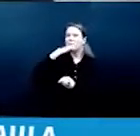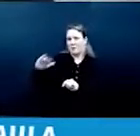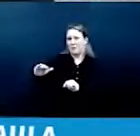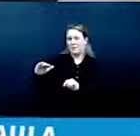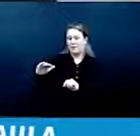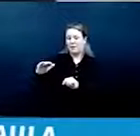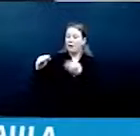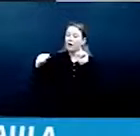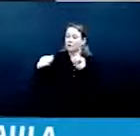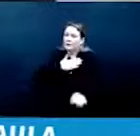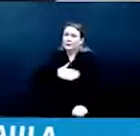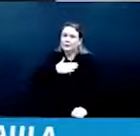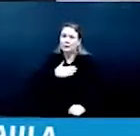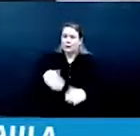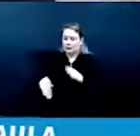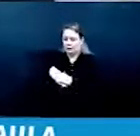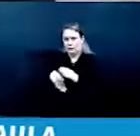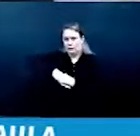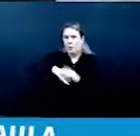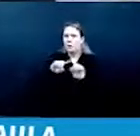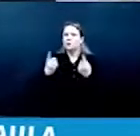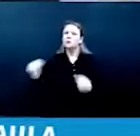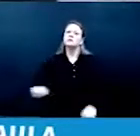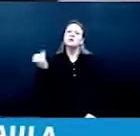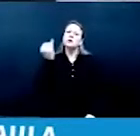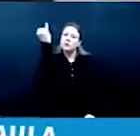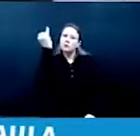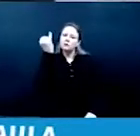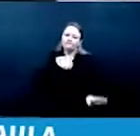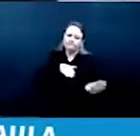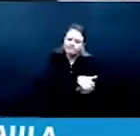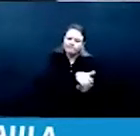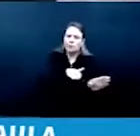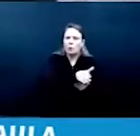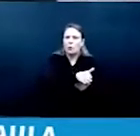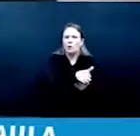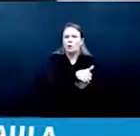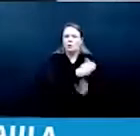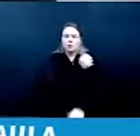futebol. Mas é importante colocar para os alunos e para essas crianças